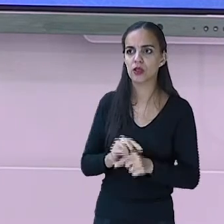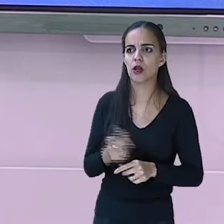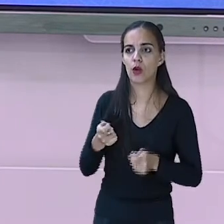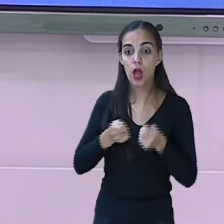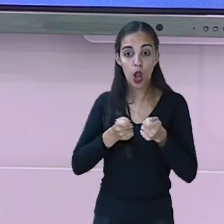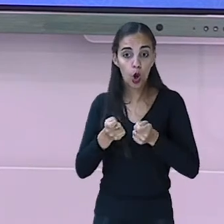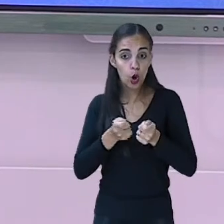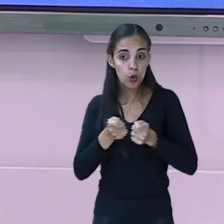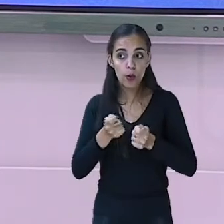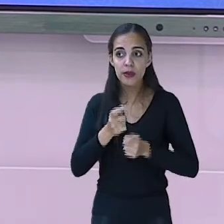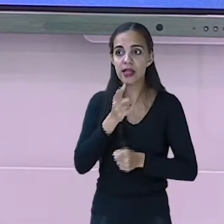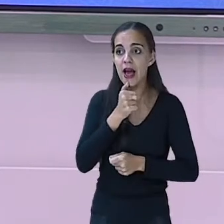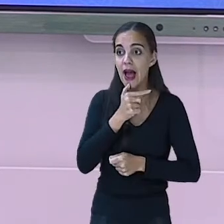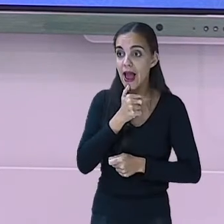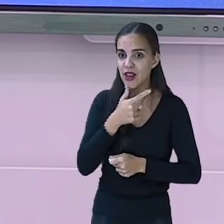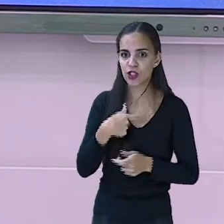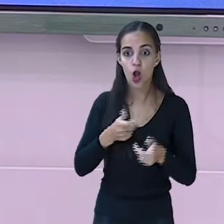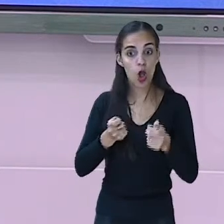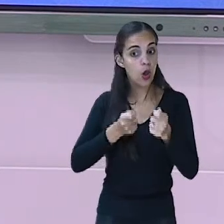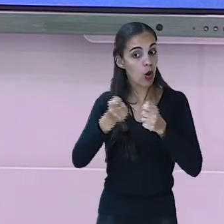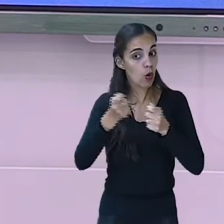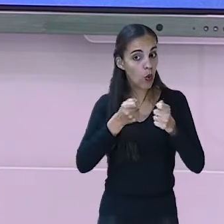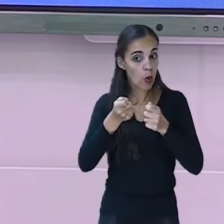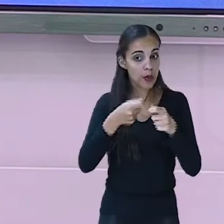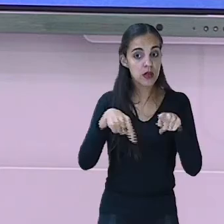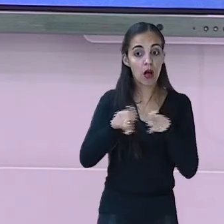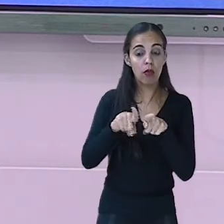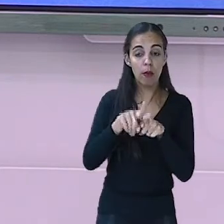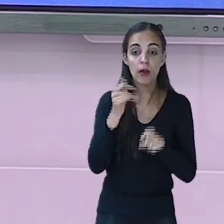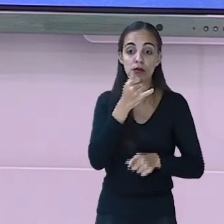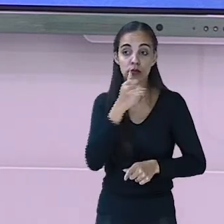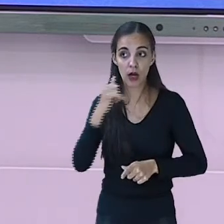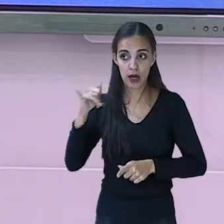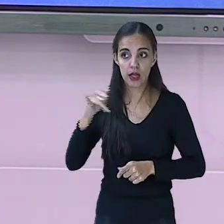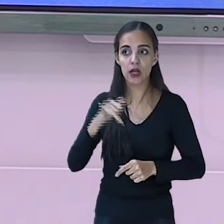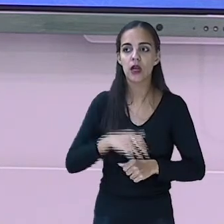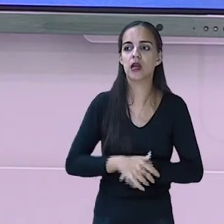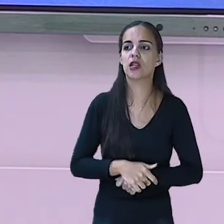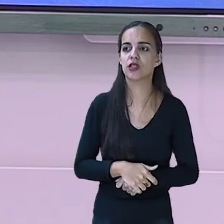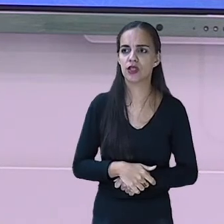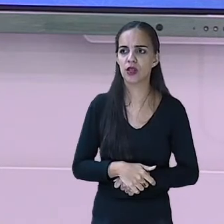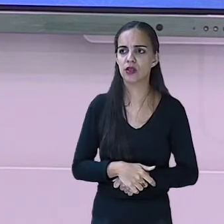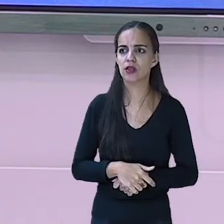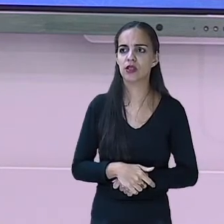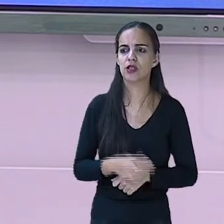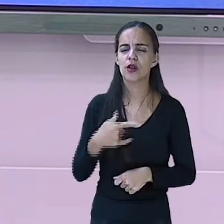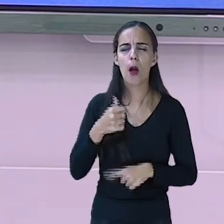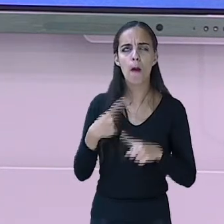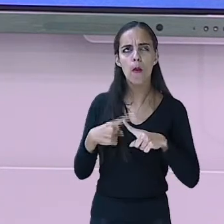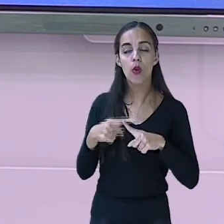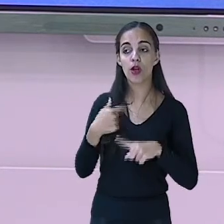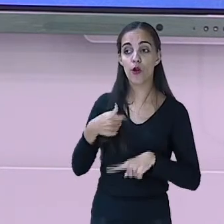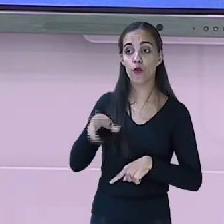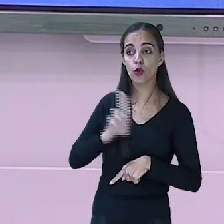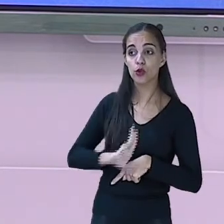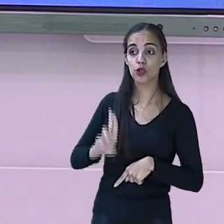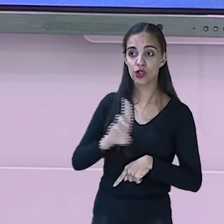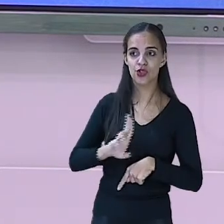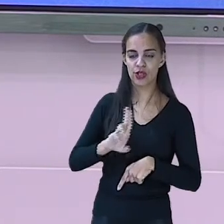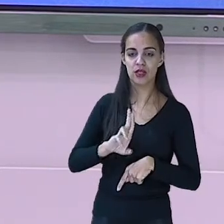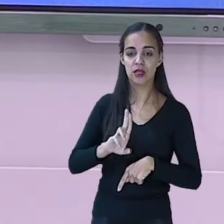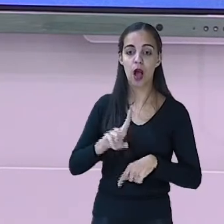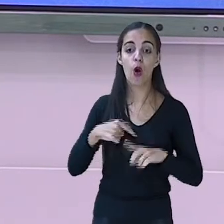economizar água, economizar energia elétrica, é saber, eu vou utilizar tudo porque